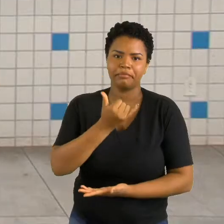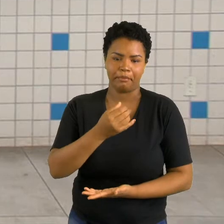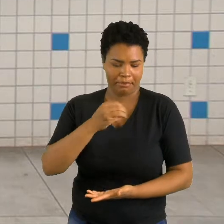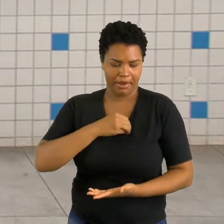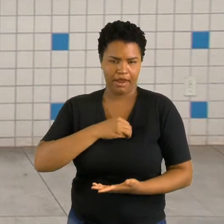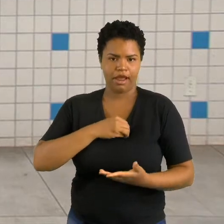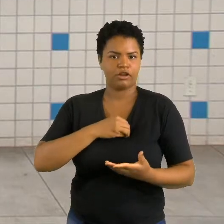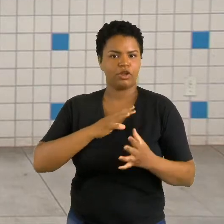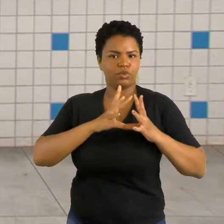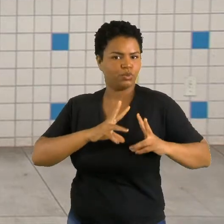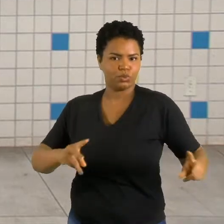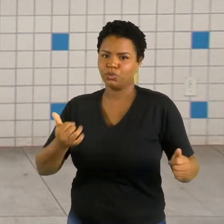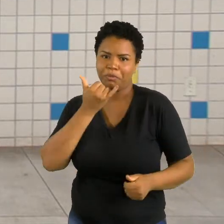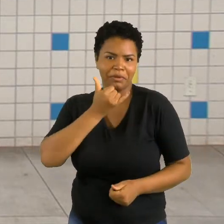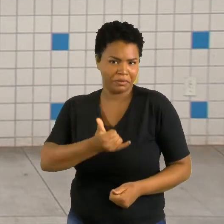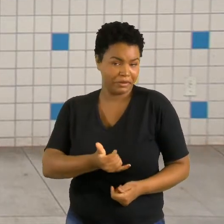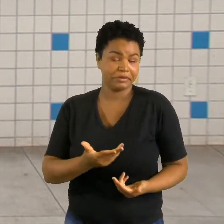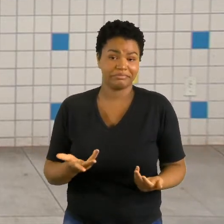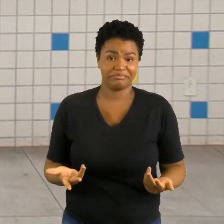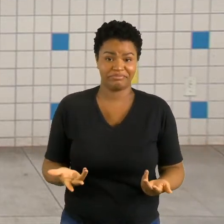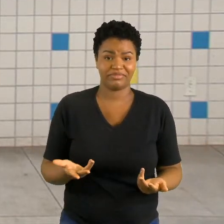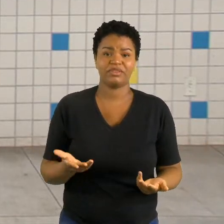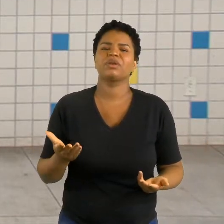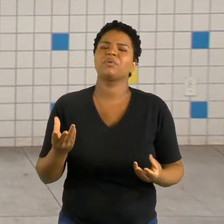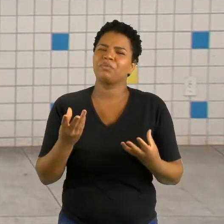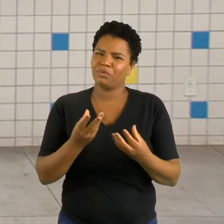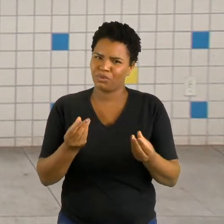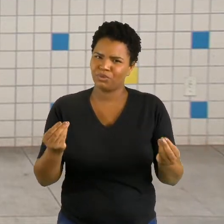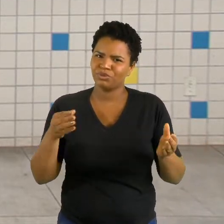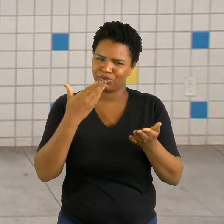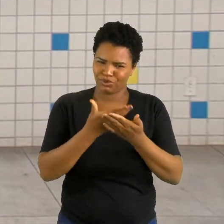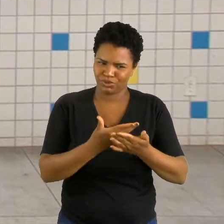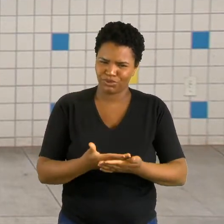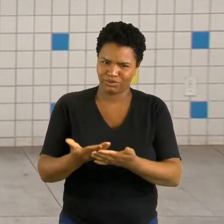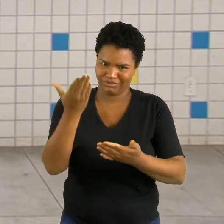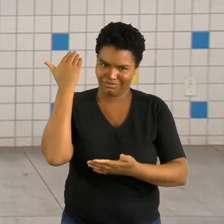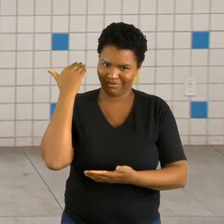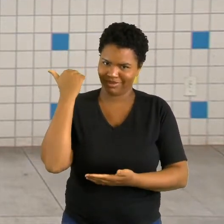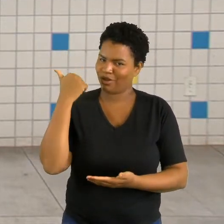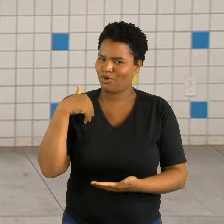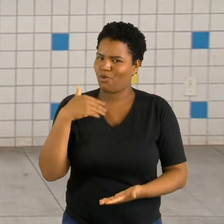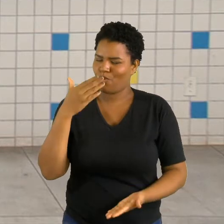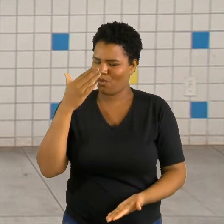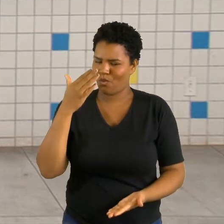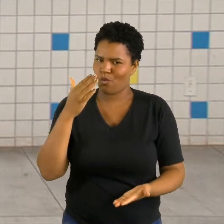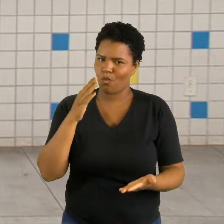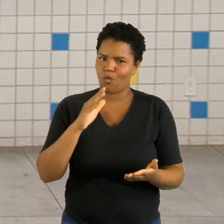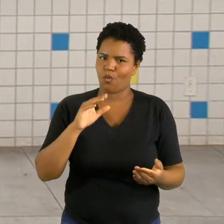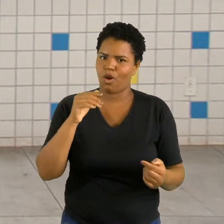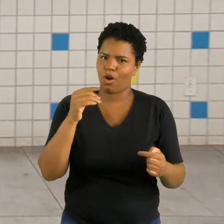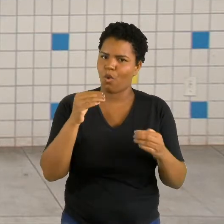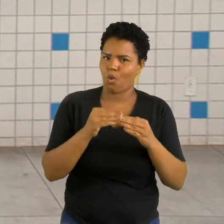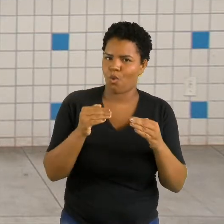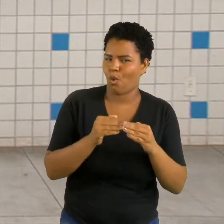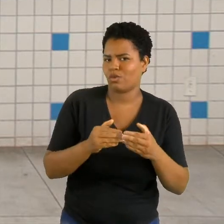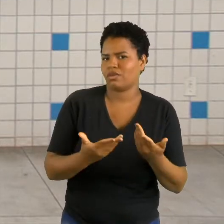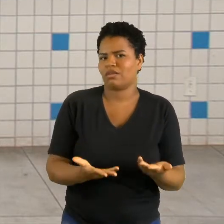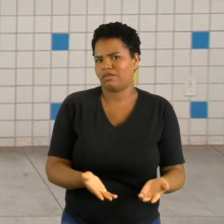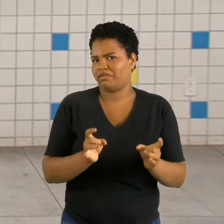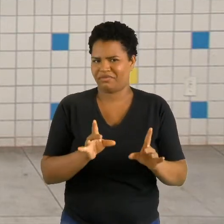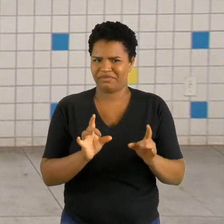Muitos estudiosos daquele período, eles não concordavam com a venda de indulgência, tá? Mas o clero como um todo era permitido a